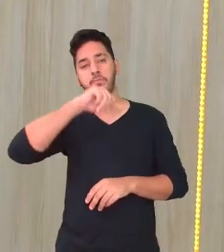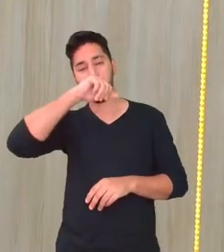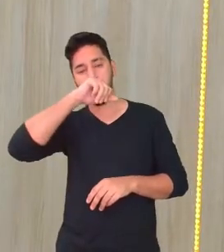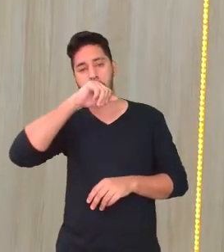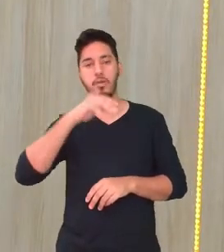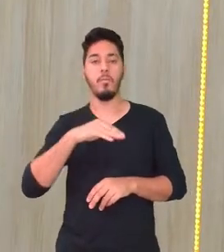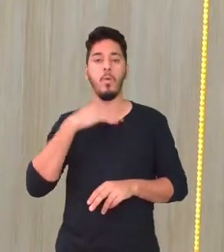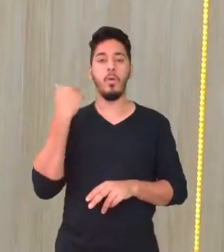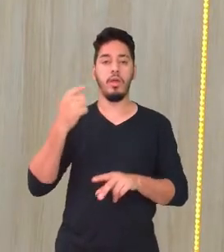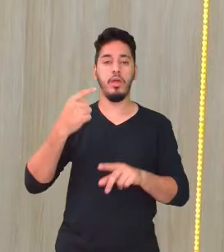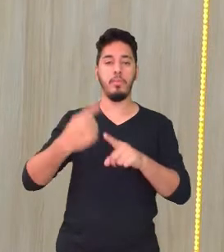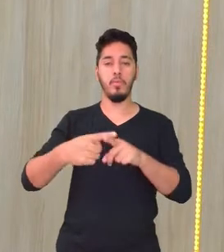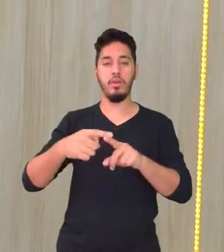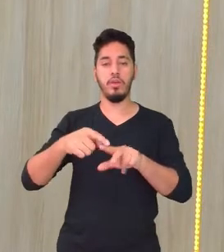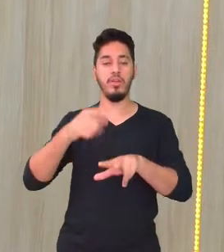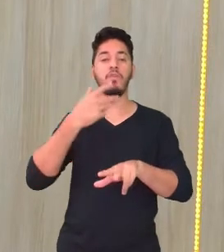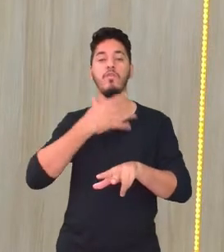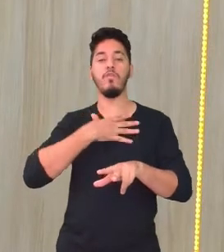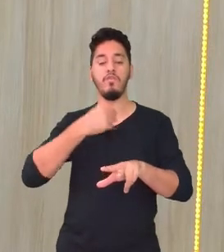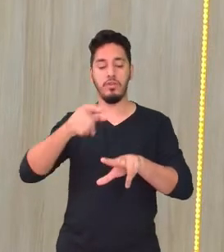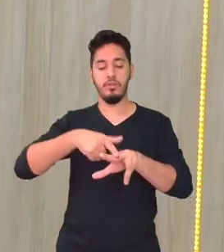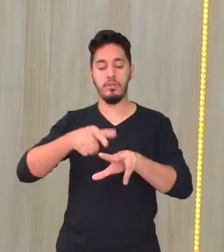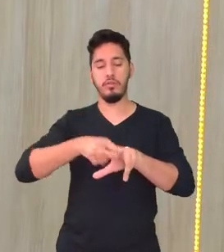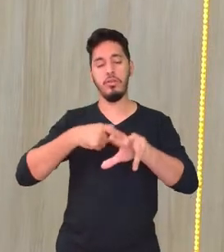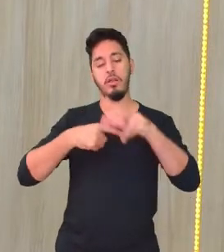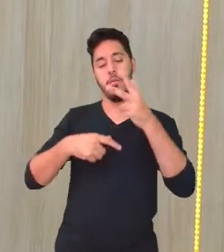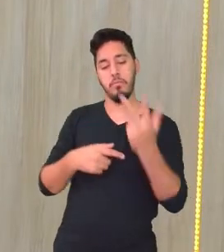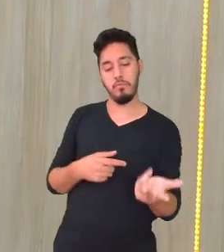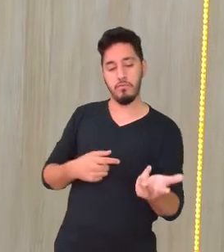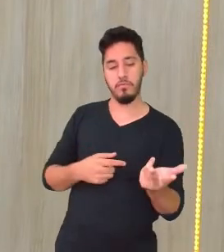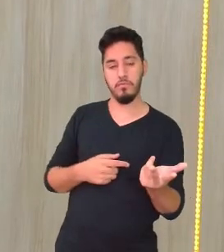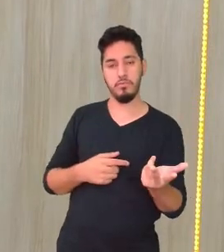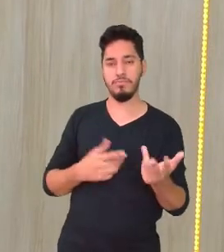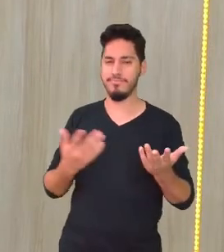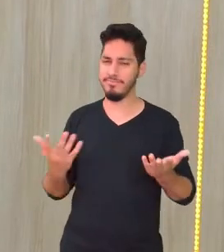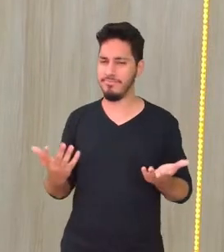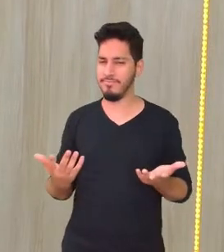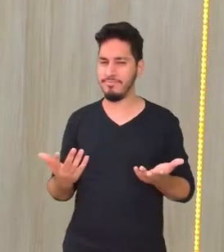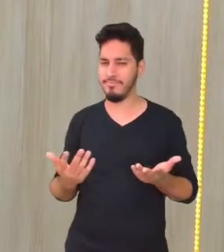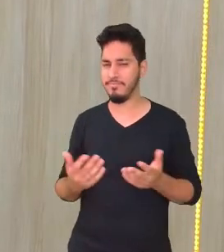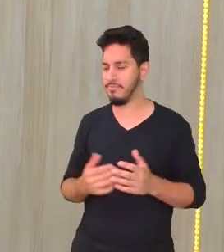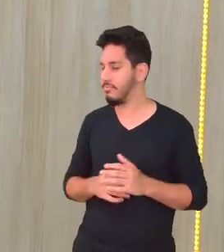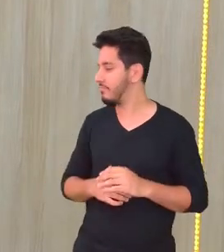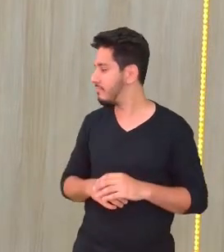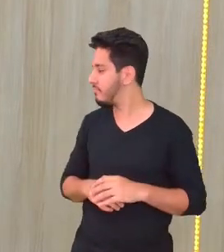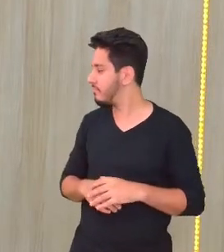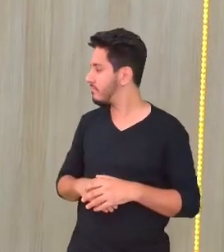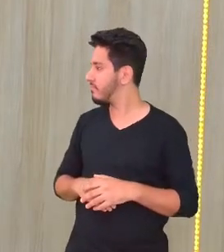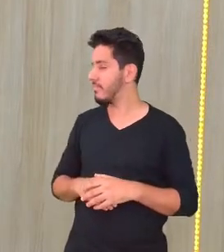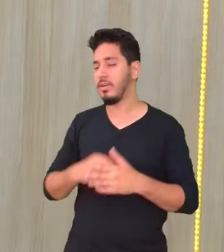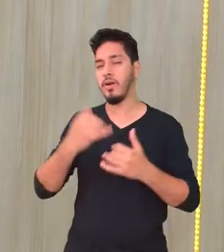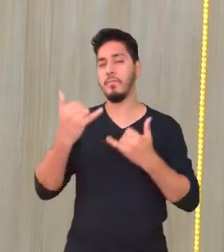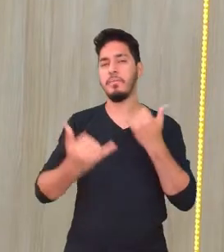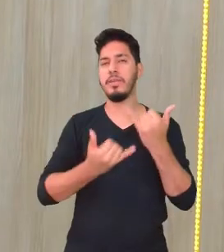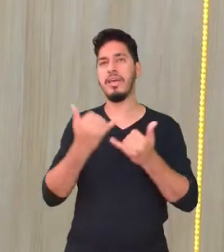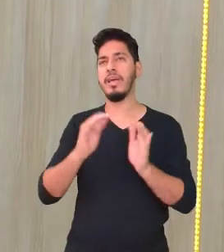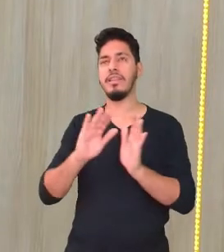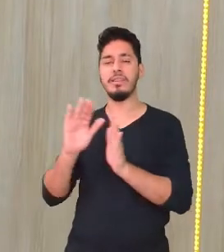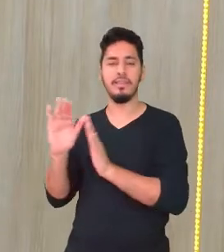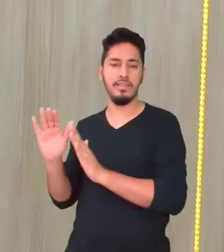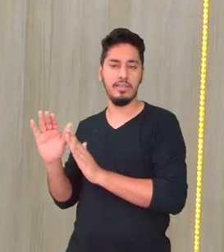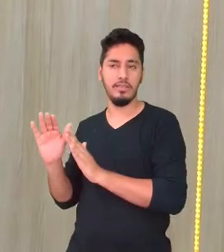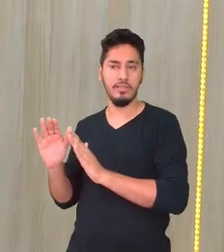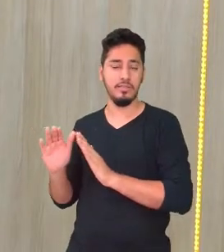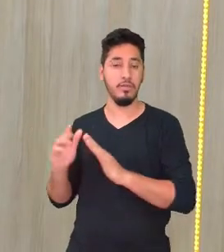ninguém morrendo porque o filho ou a filha embocou a sandália do pai ou da mãe, né? Então, é uma brincadeira à parte, né?